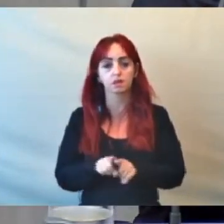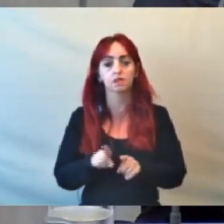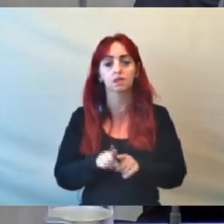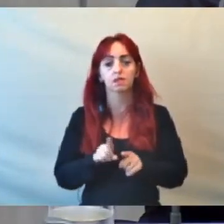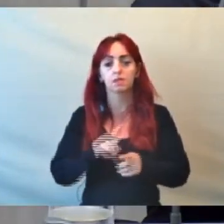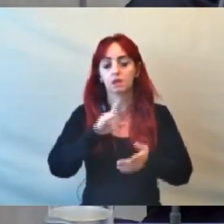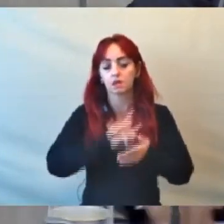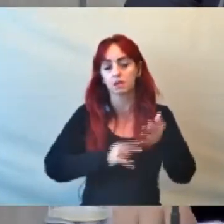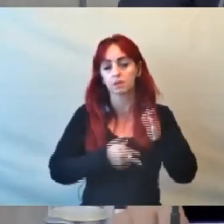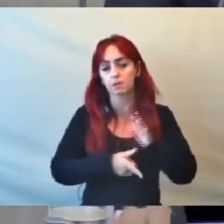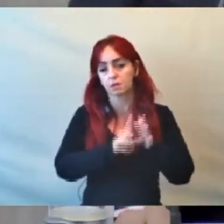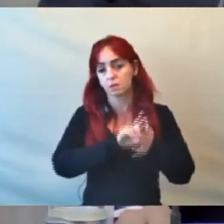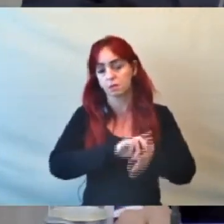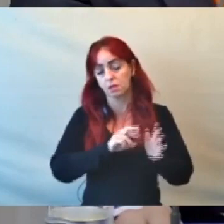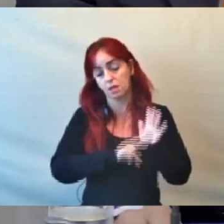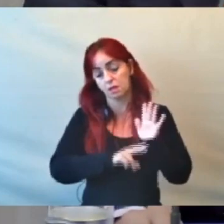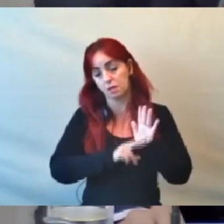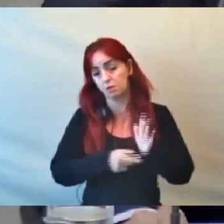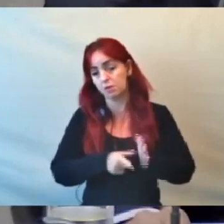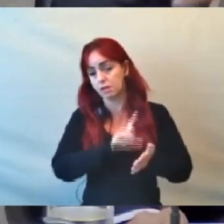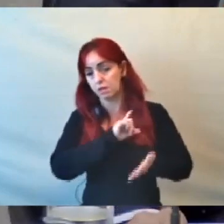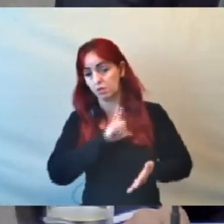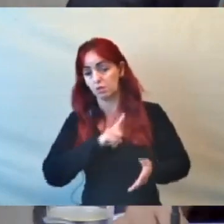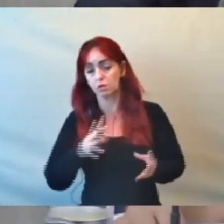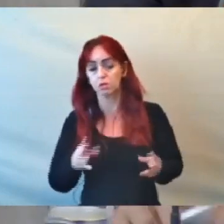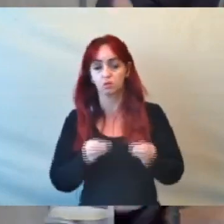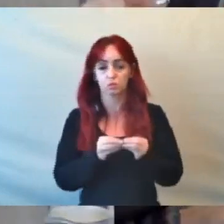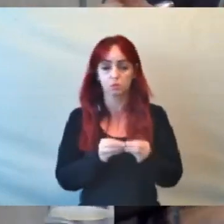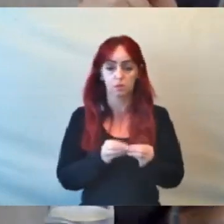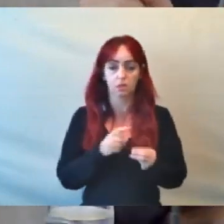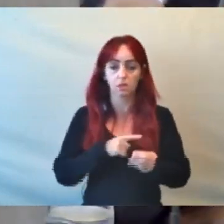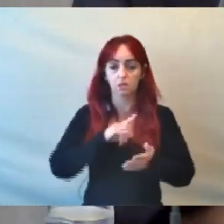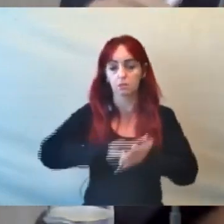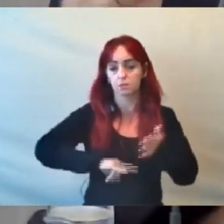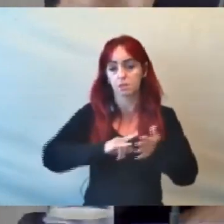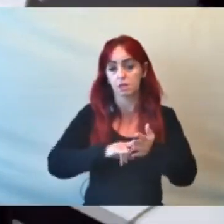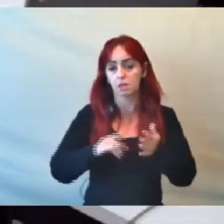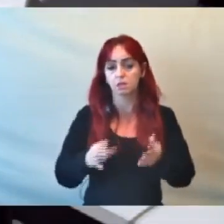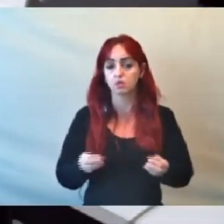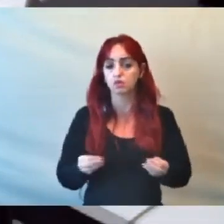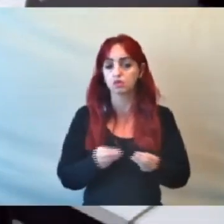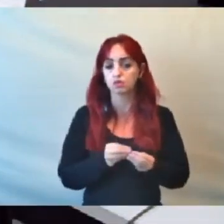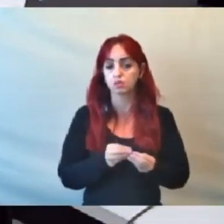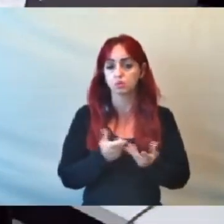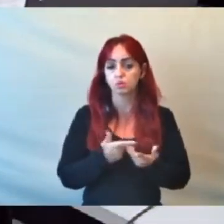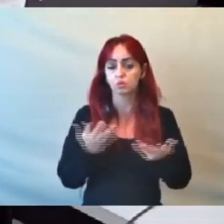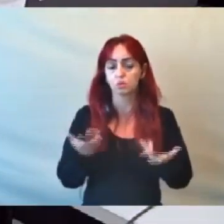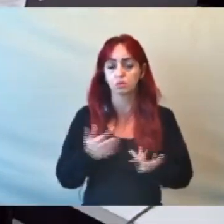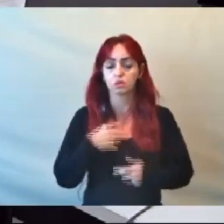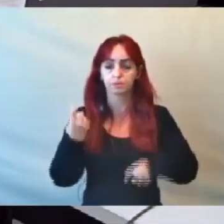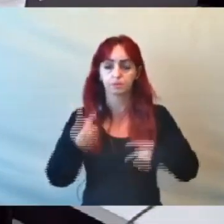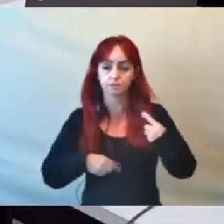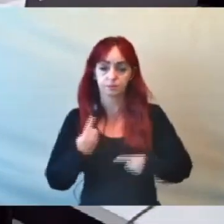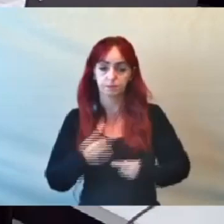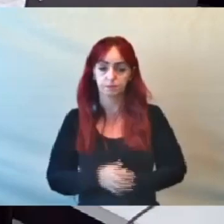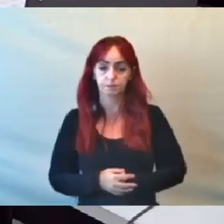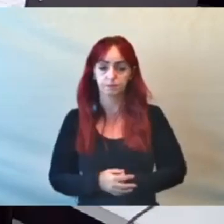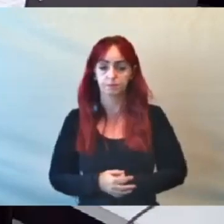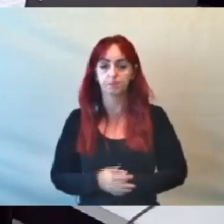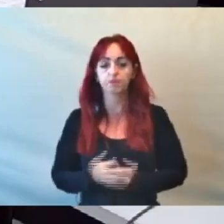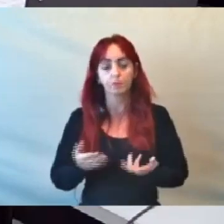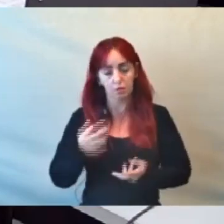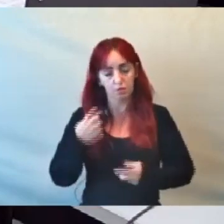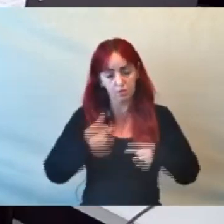juntada da documentação, eu coloco em discussão. Eu quero discutir. Pois não. Para discutir, vereador Braulio